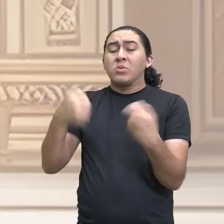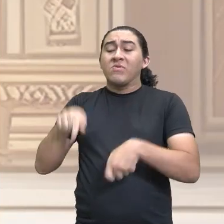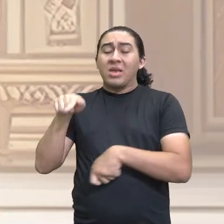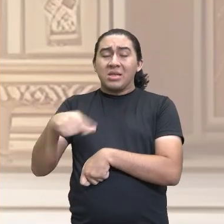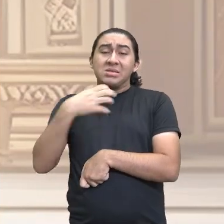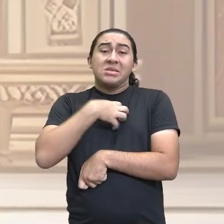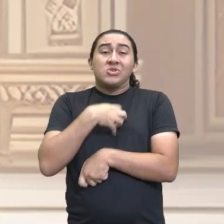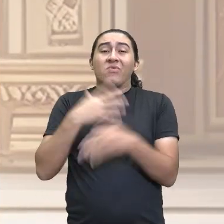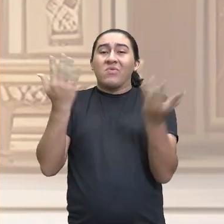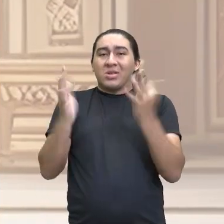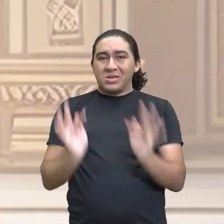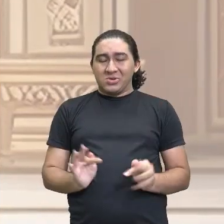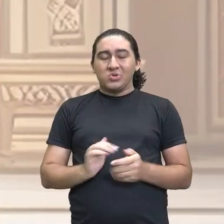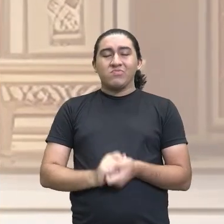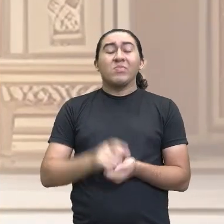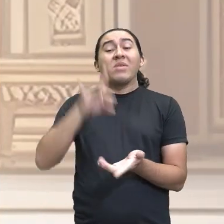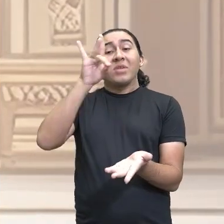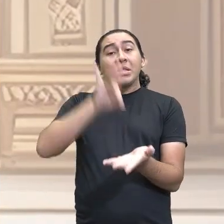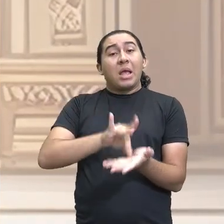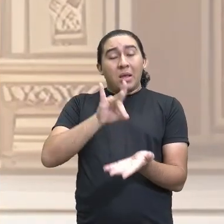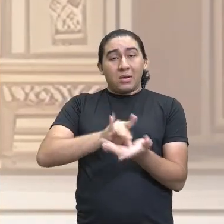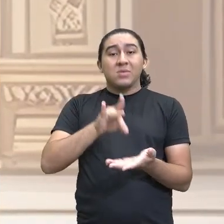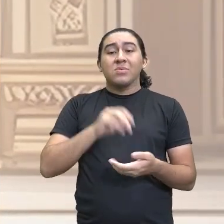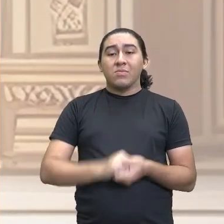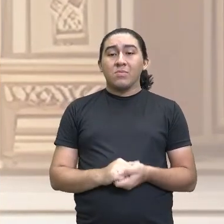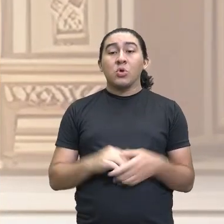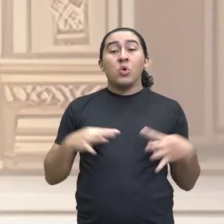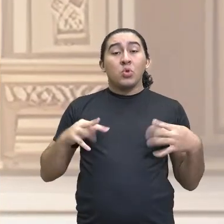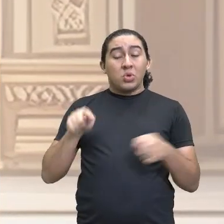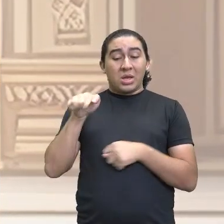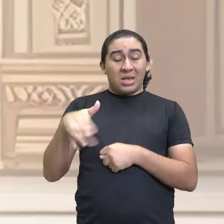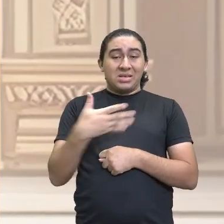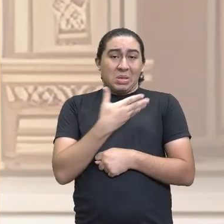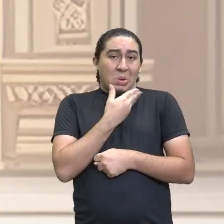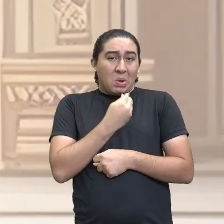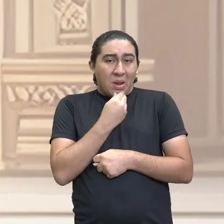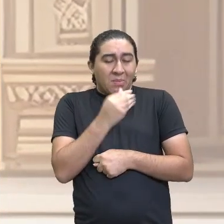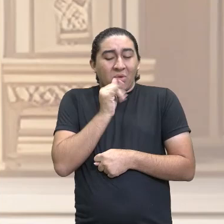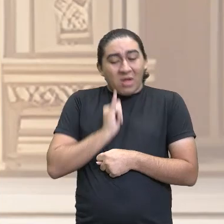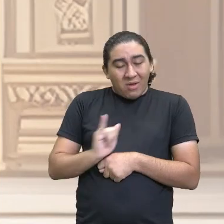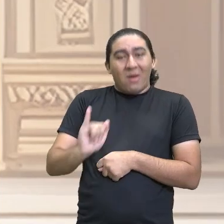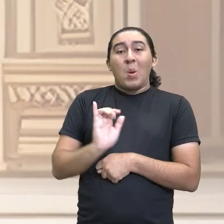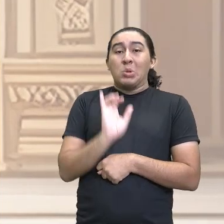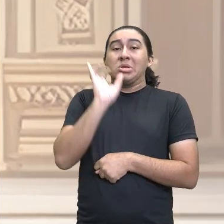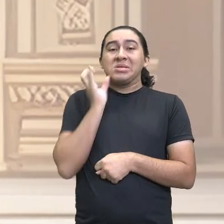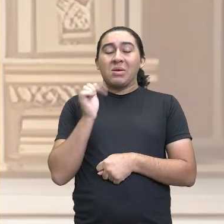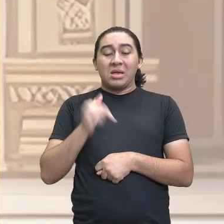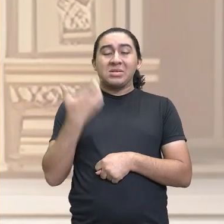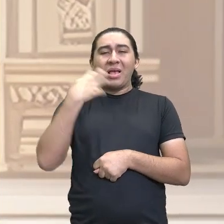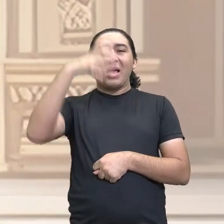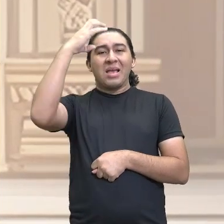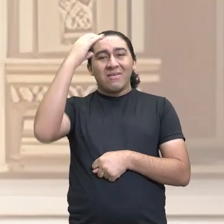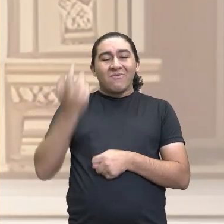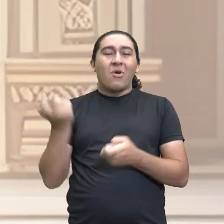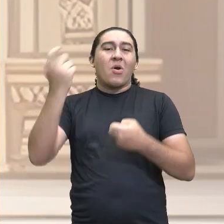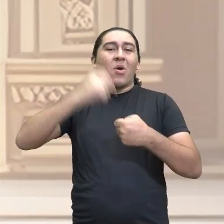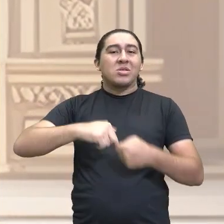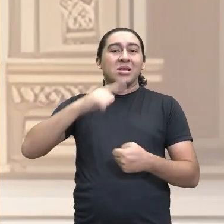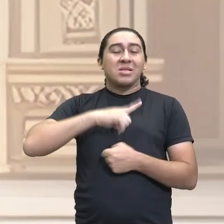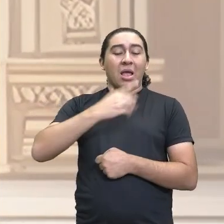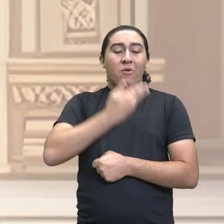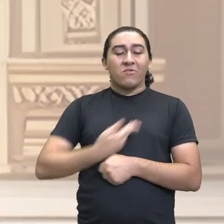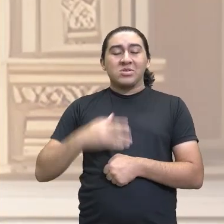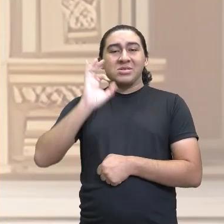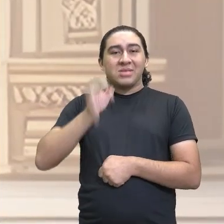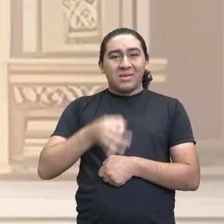coração. Realmente, tudo o que o Brahmane disse aconteceu e o Rajá voltou a governar sabiamente